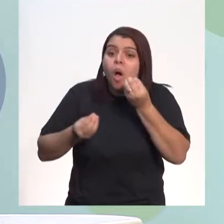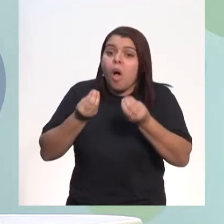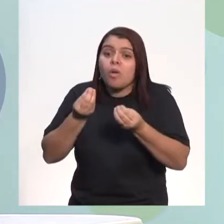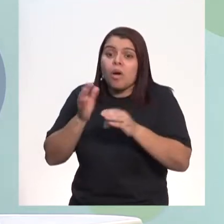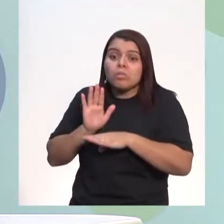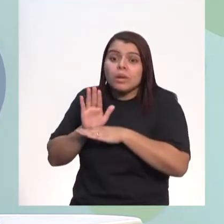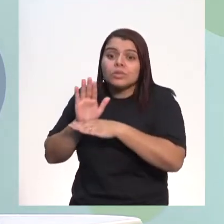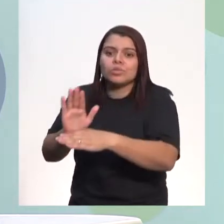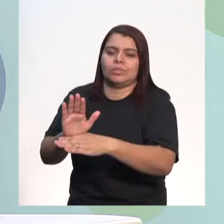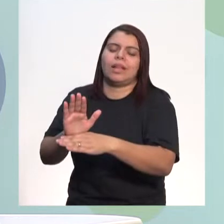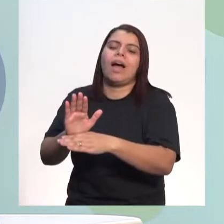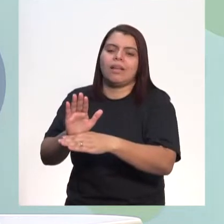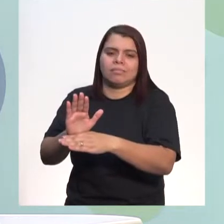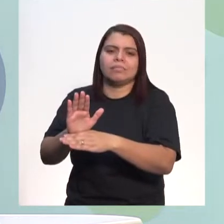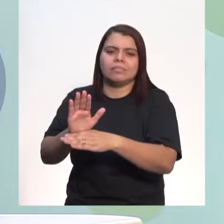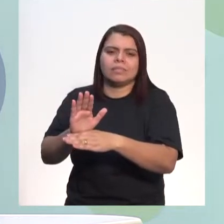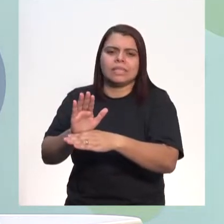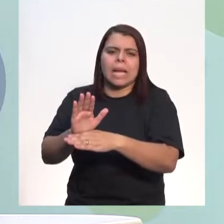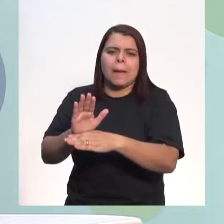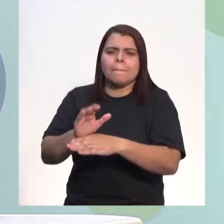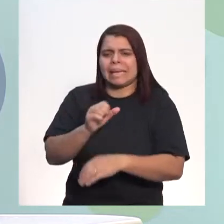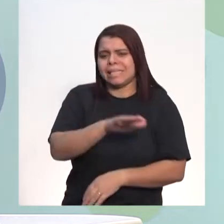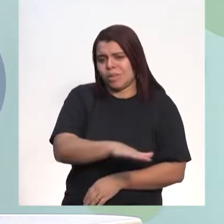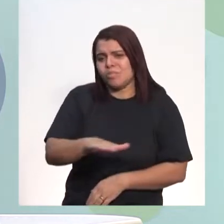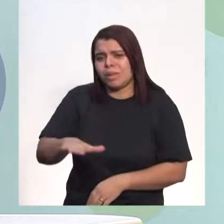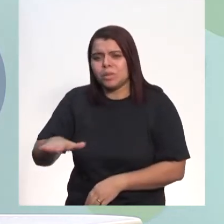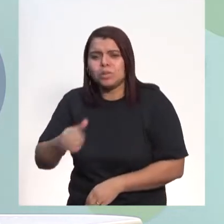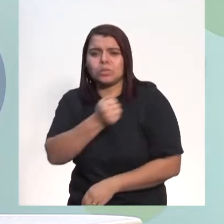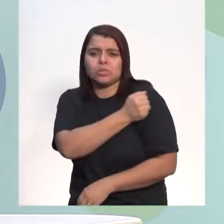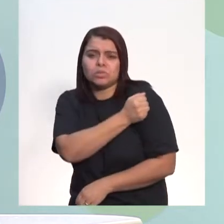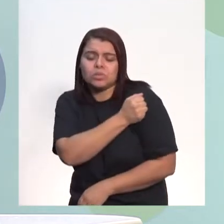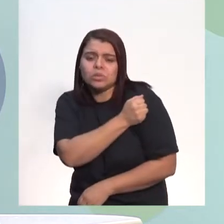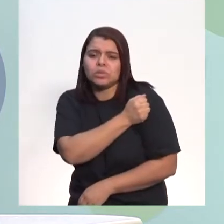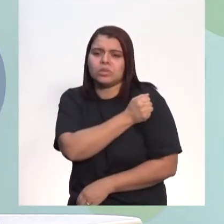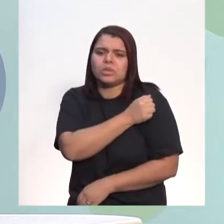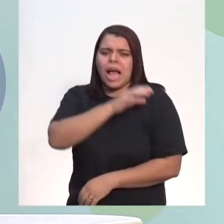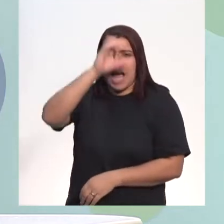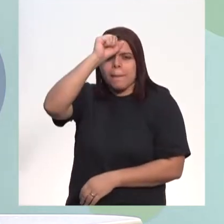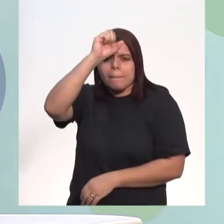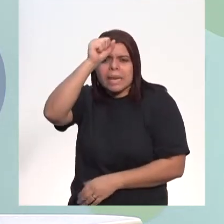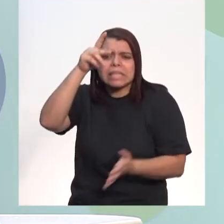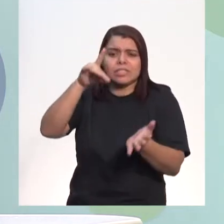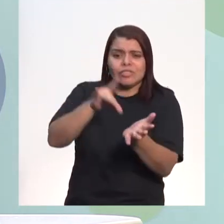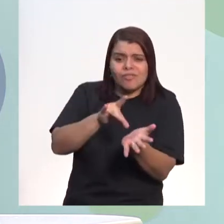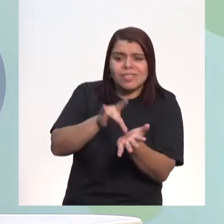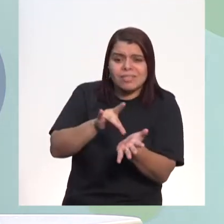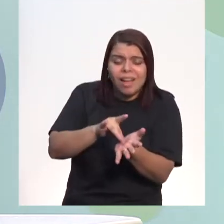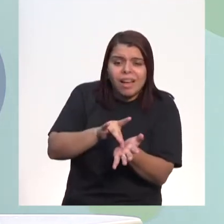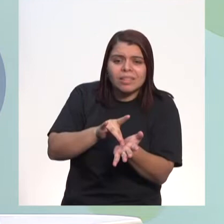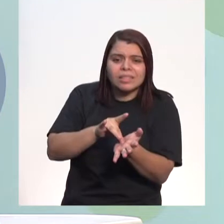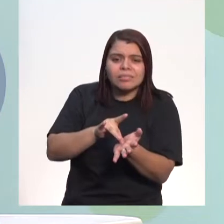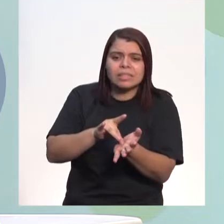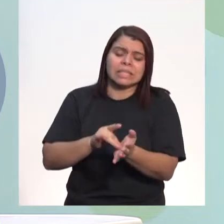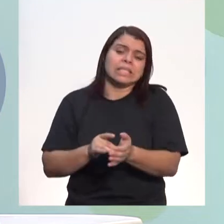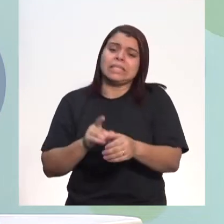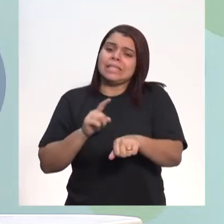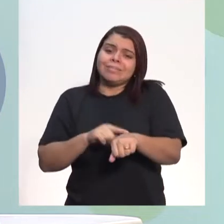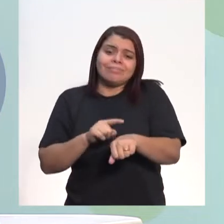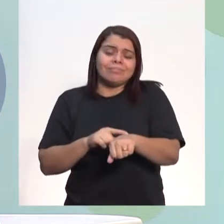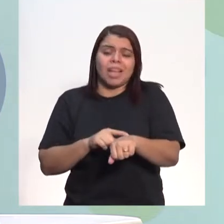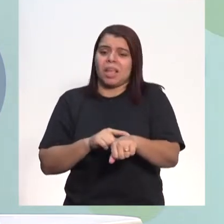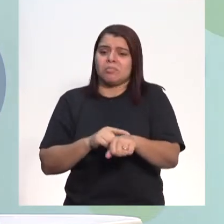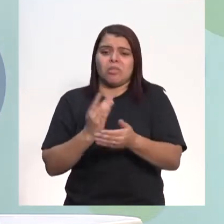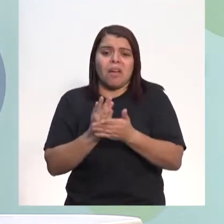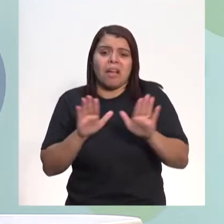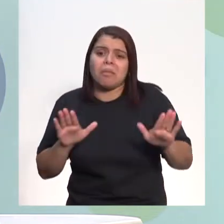temos ainda exatamente o tempo que nós ficaremos em isolamento social, né? Então,